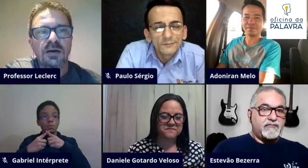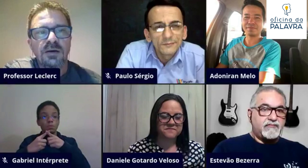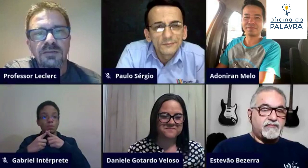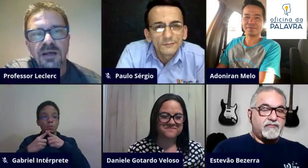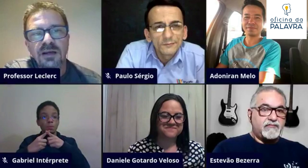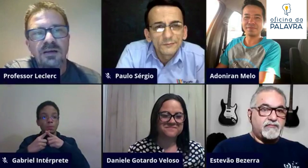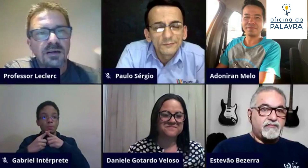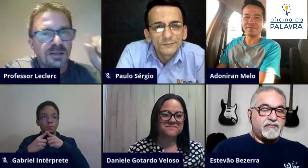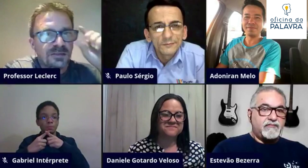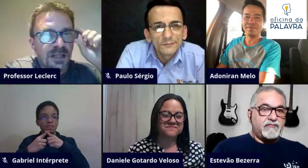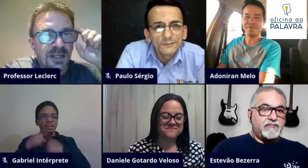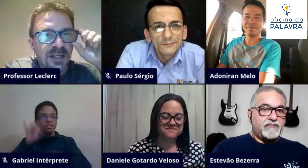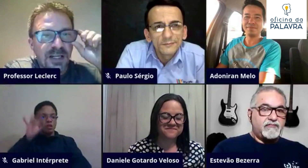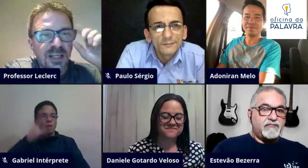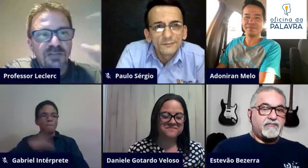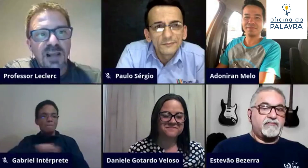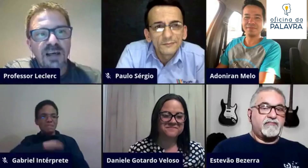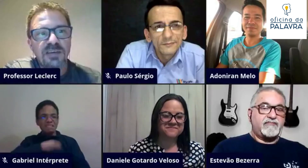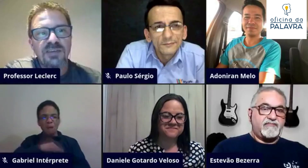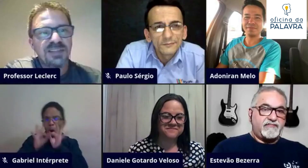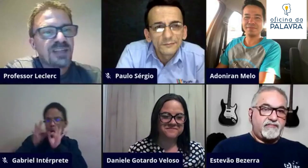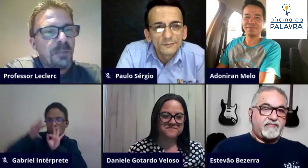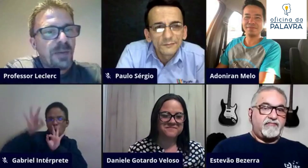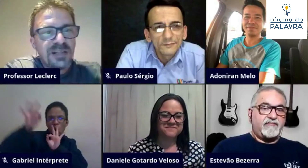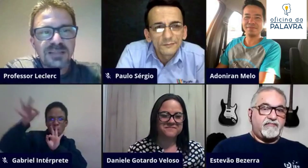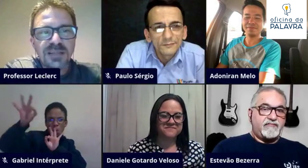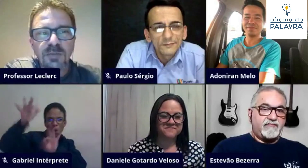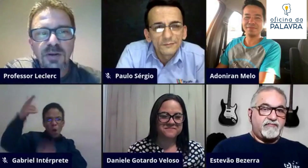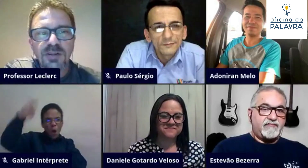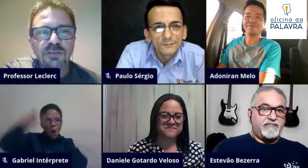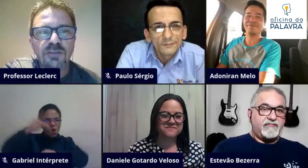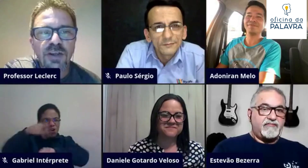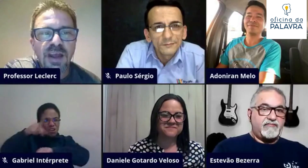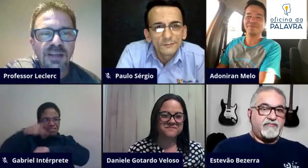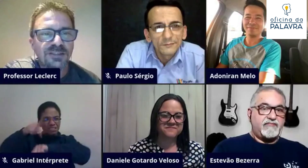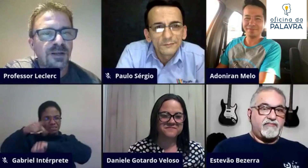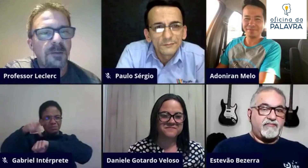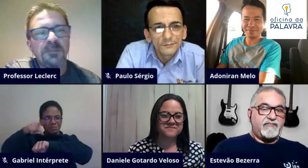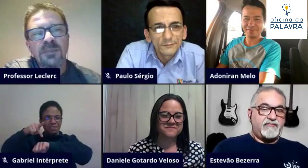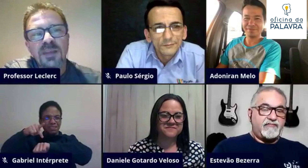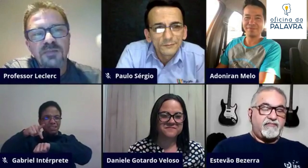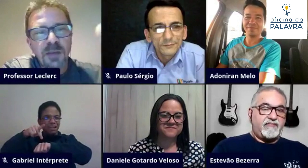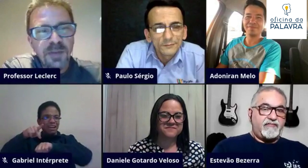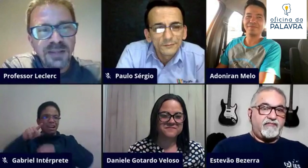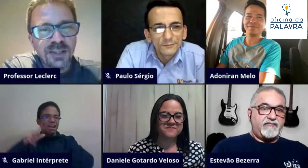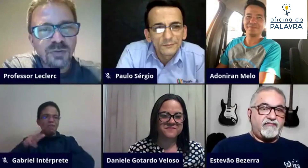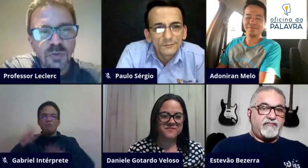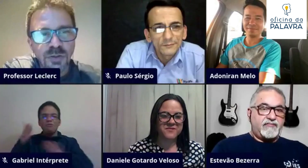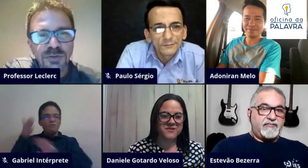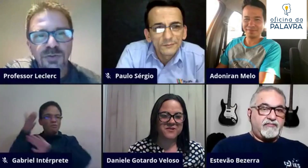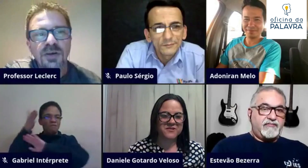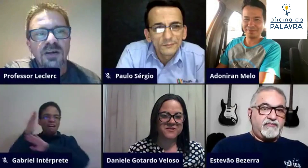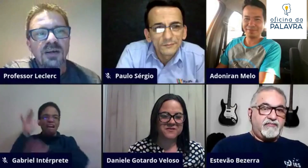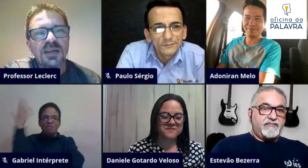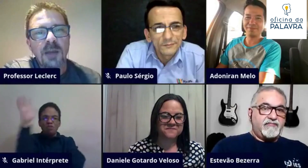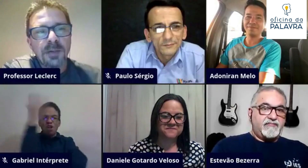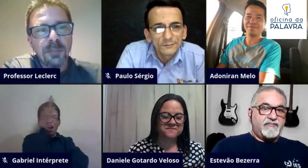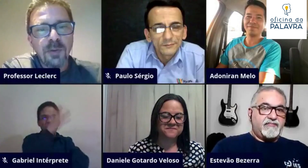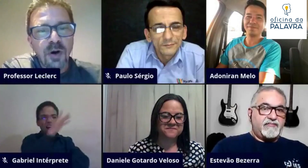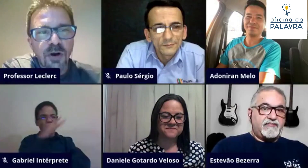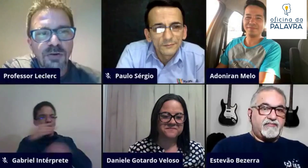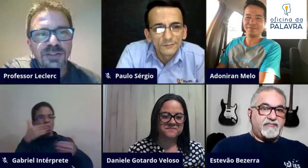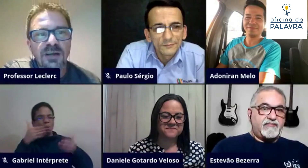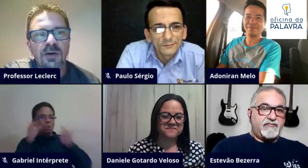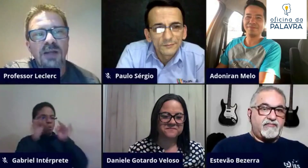longínqua, né? Aquele cara que vai lá vai desaparecer no meio da floresta, que vai perder tudo, que é